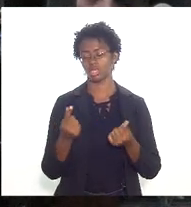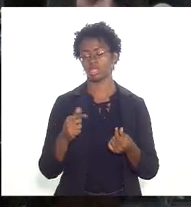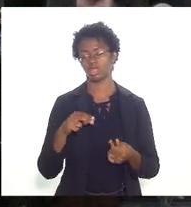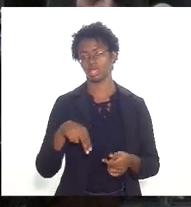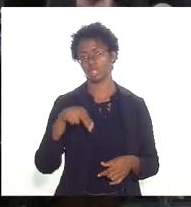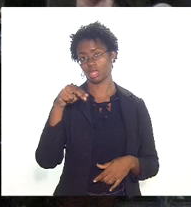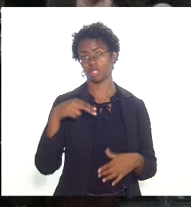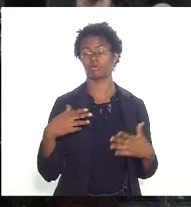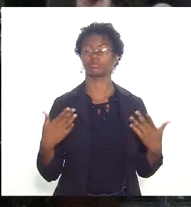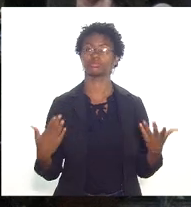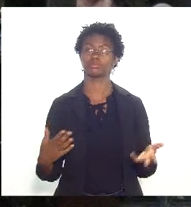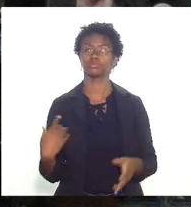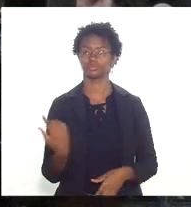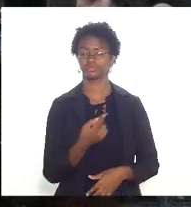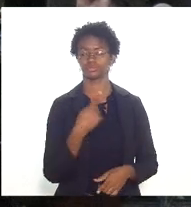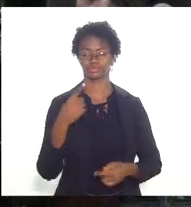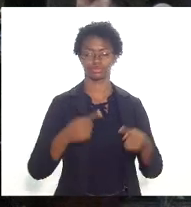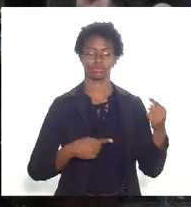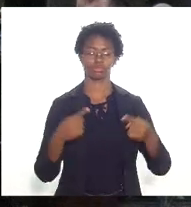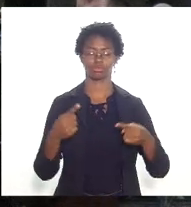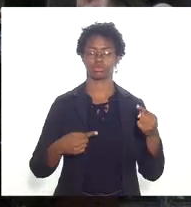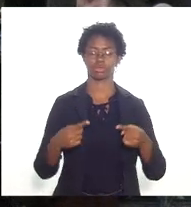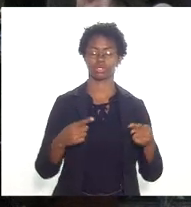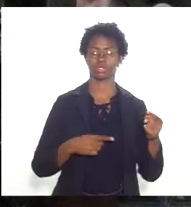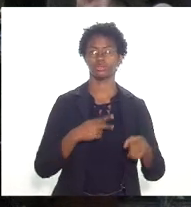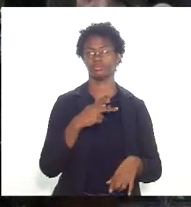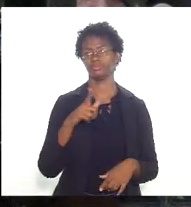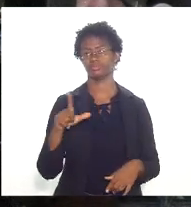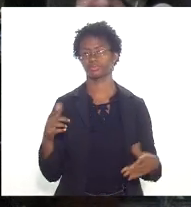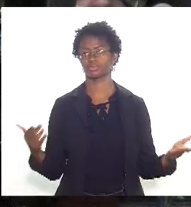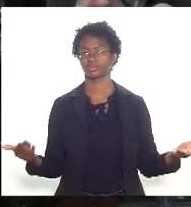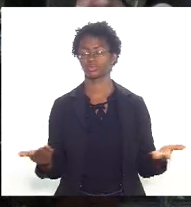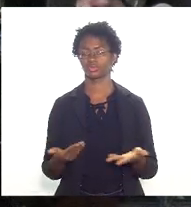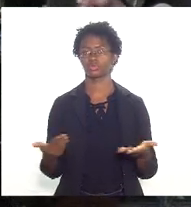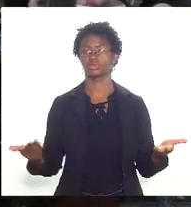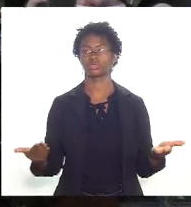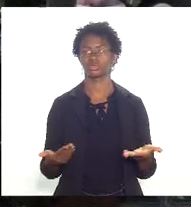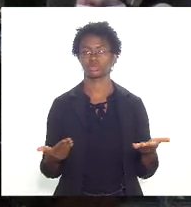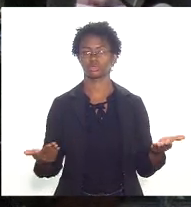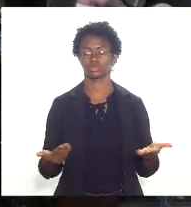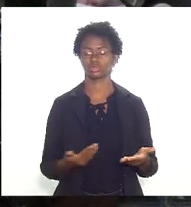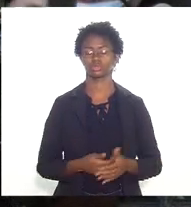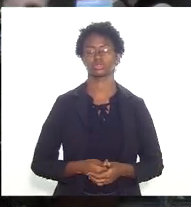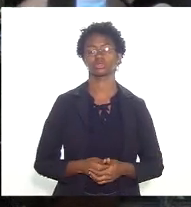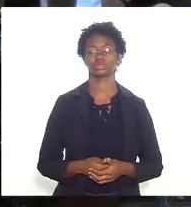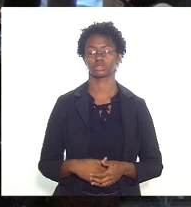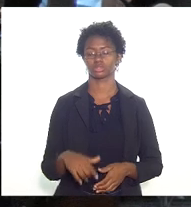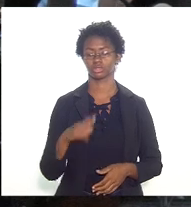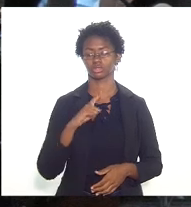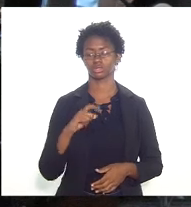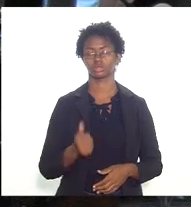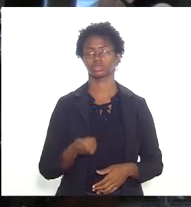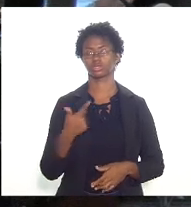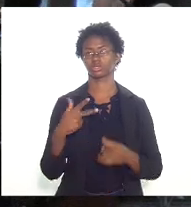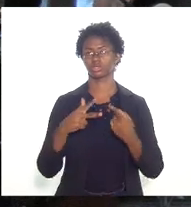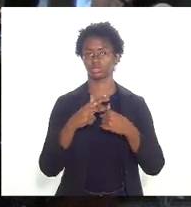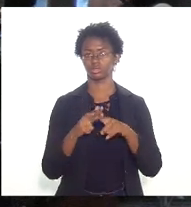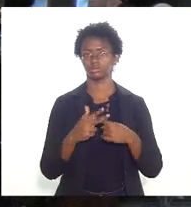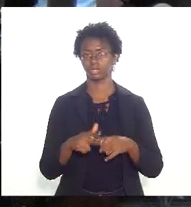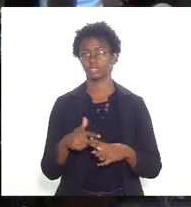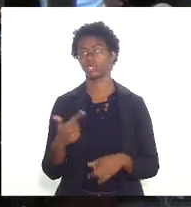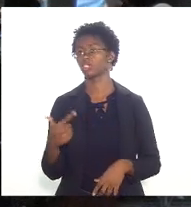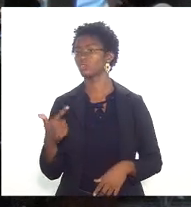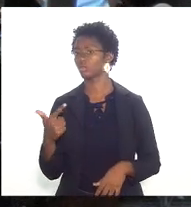nós vamos discutir o projeto hoje projeto já tem 12 emendas ele sair lá de